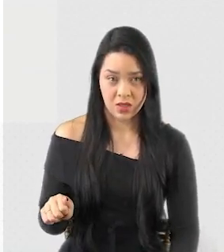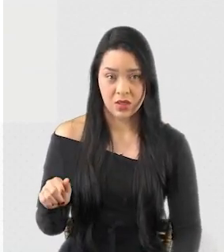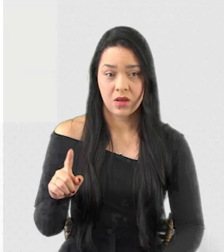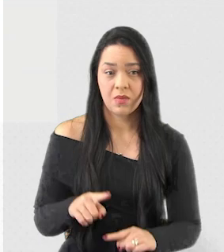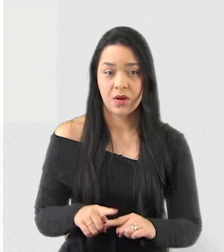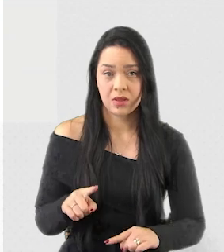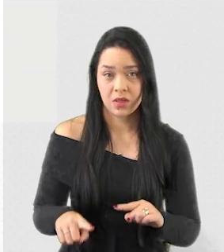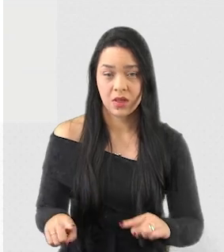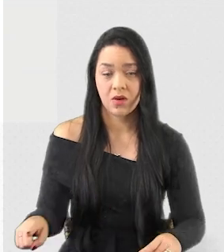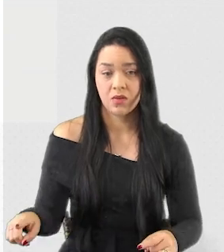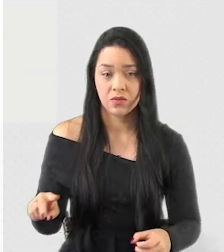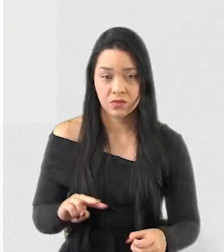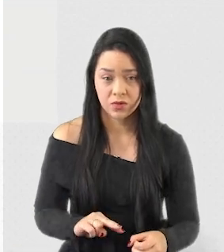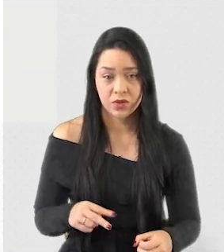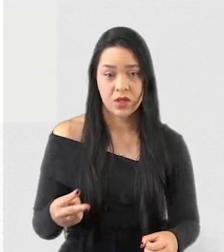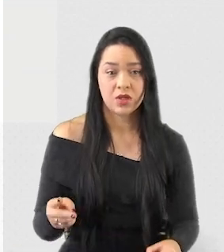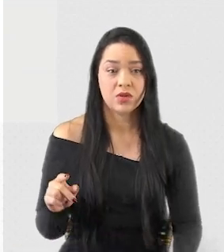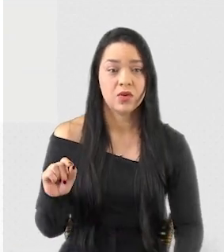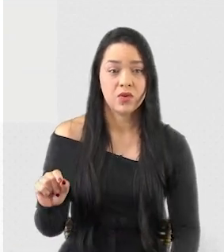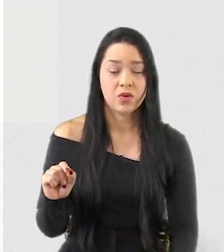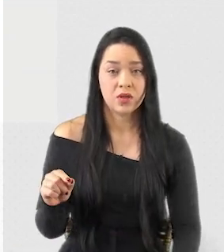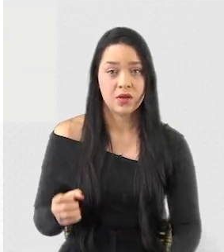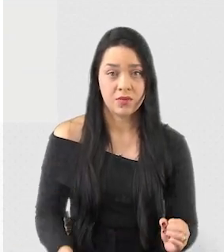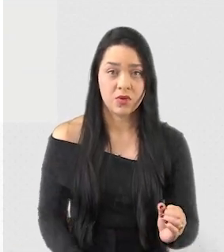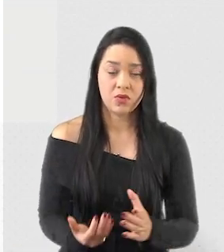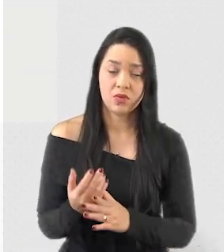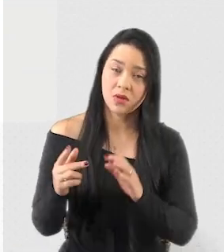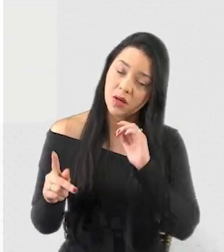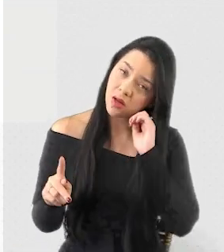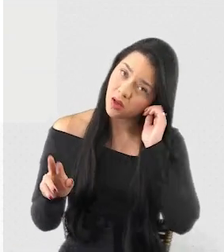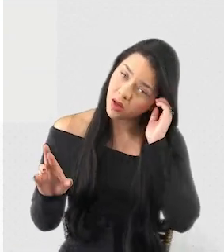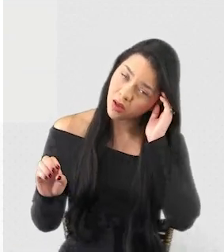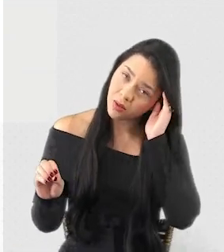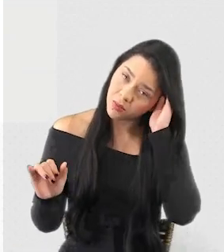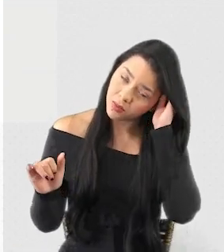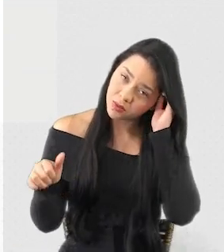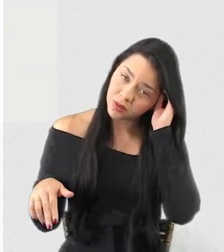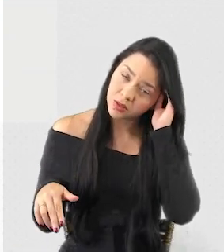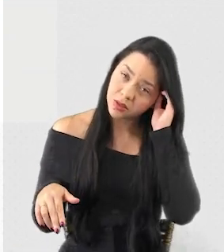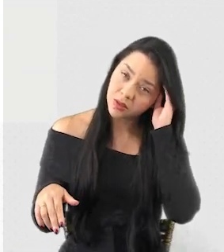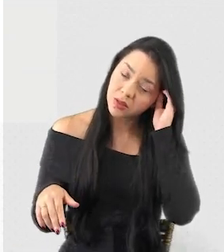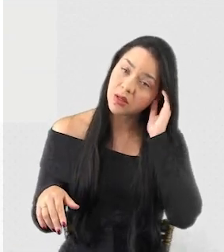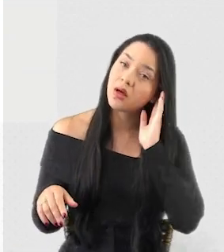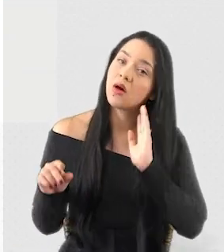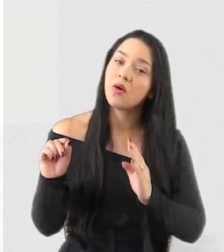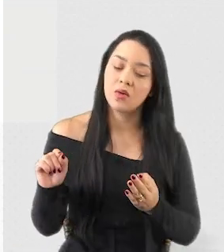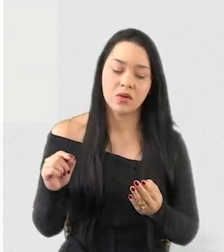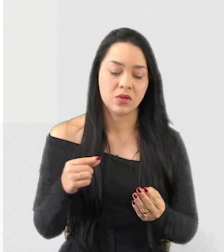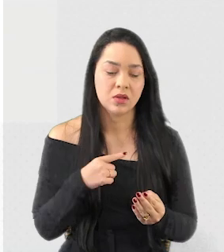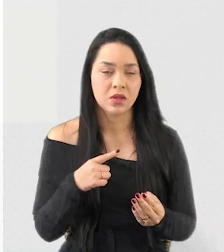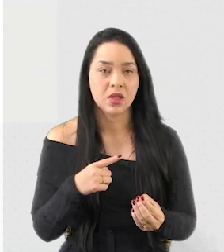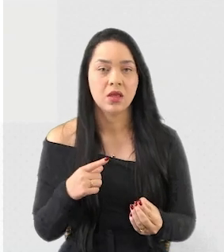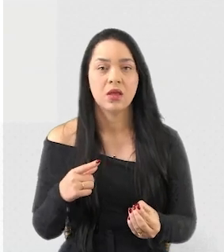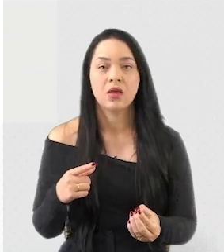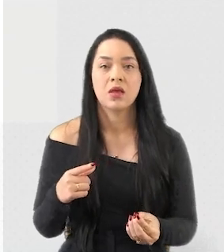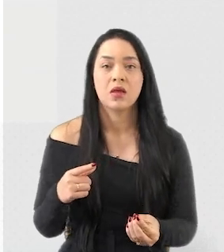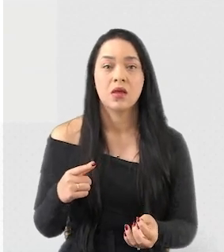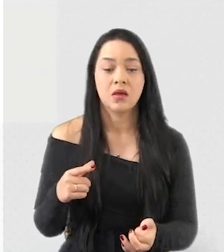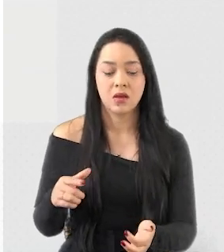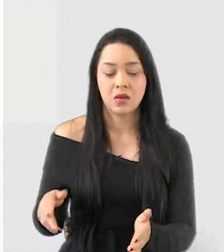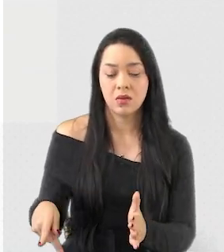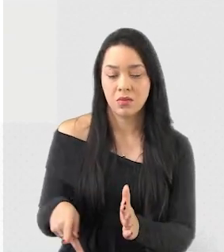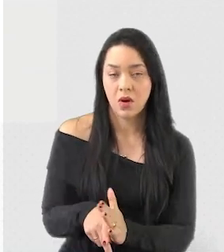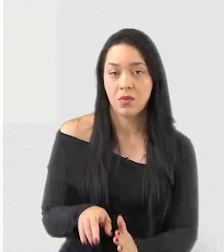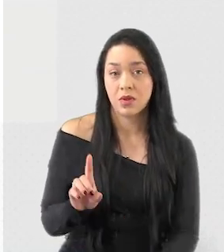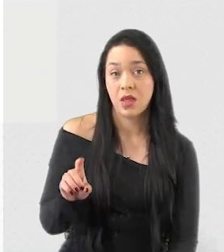genético, que eu quero fazer com que produza a proteína. Lembrando, pessoal, que o gene nada mais é do que o quê? Uma parte